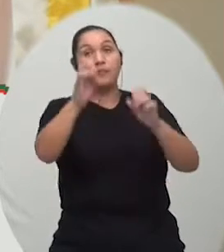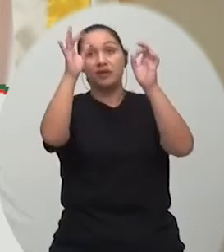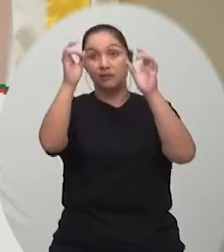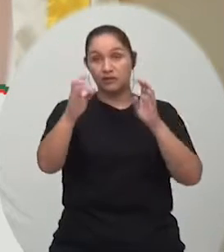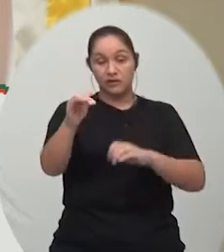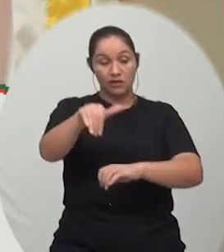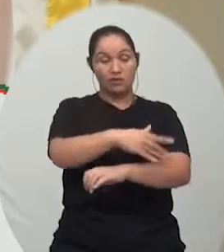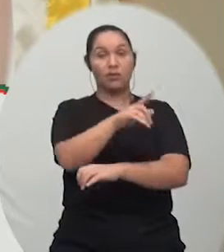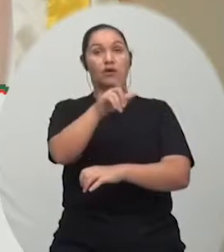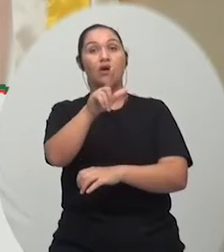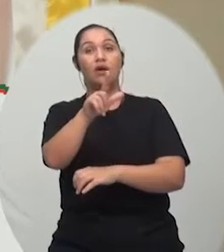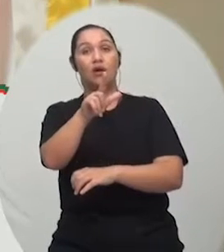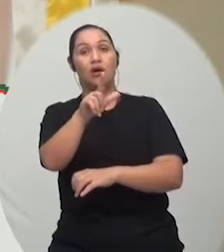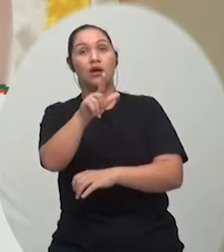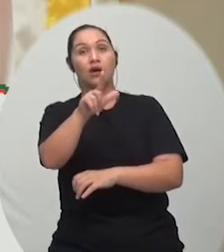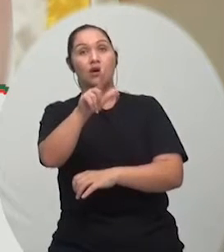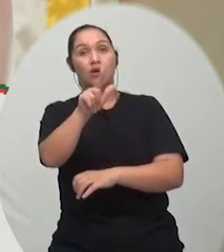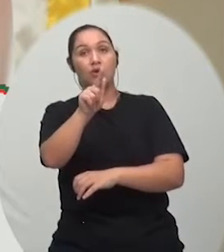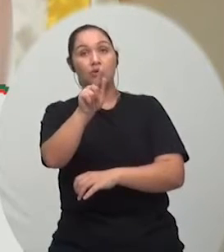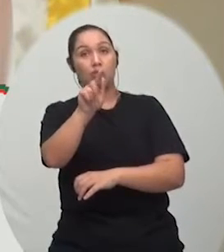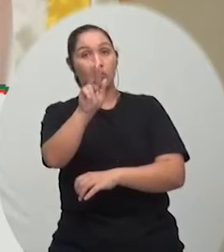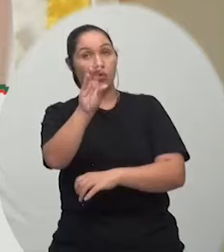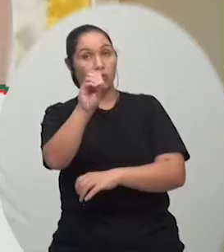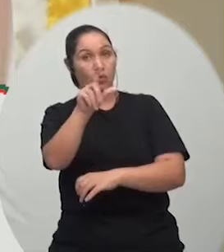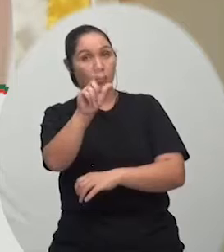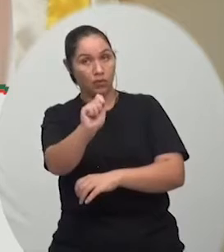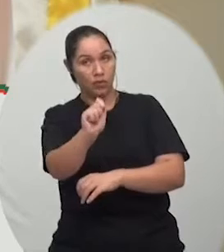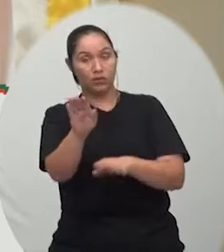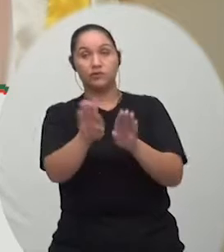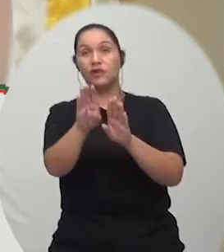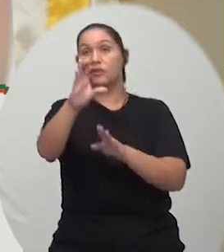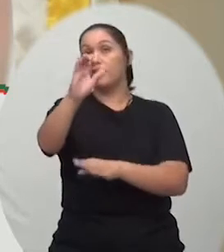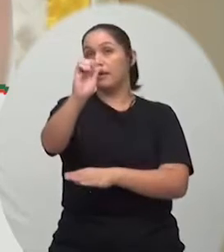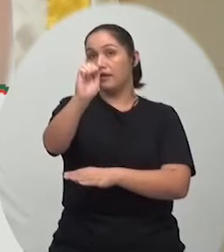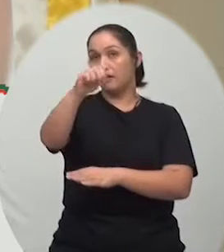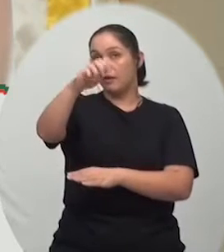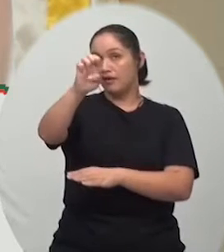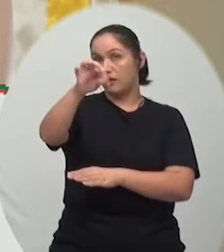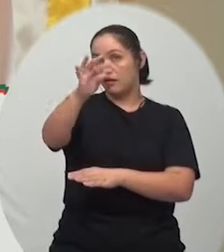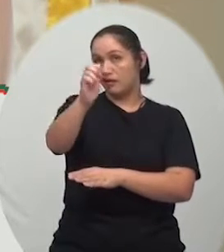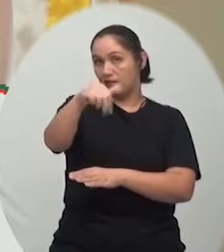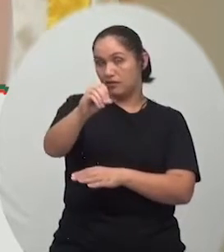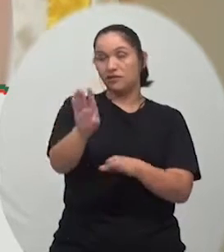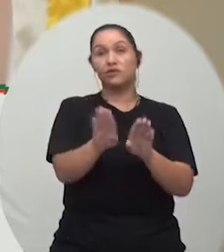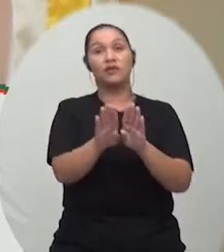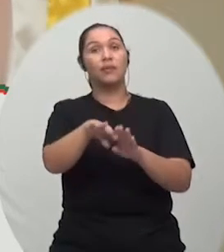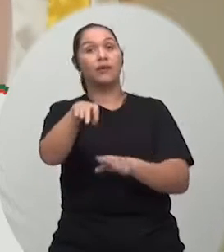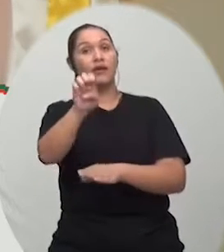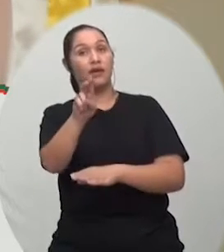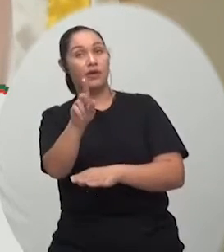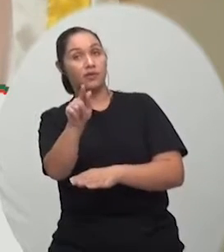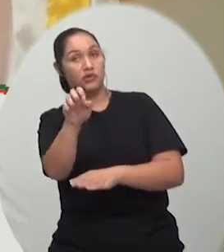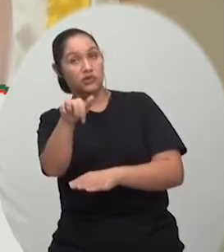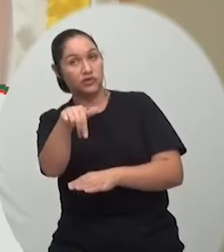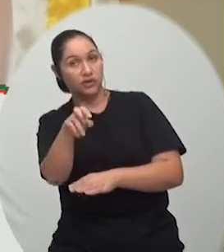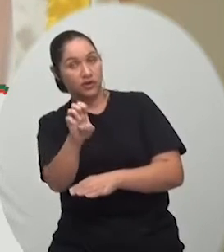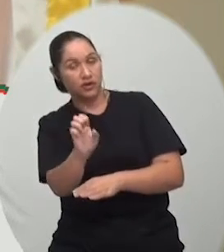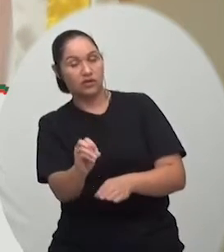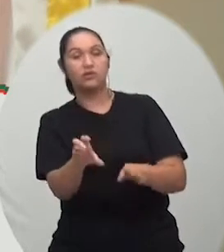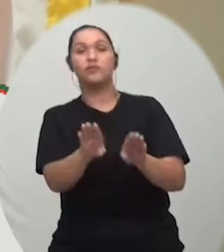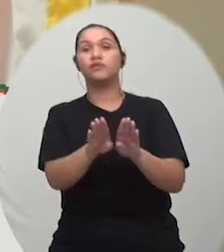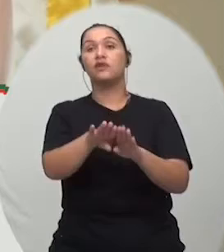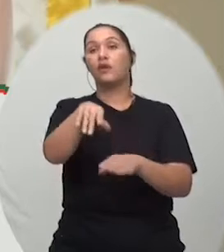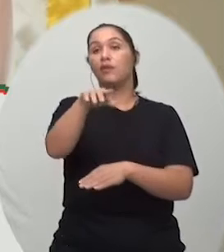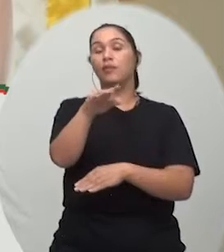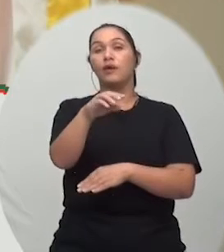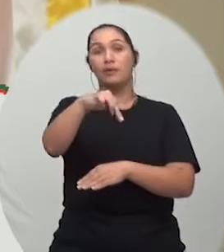Luizinho Goolo, a Caetano Escremim, a João da Costa, a Luiz Guedim, a rua Eugênio Frasson, a rua Gonçalves Galdino Teixeira, a